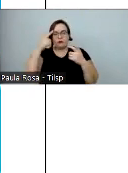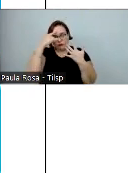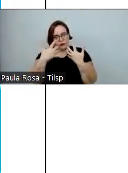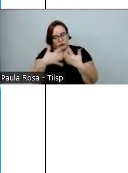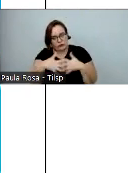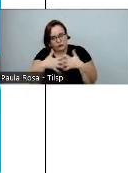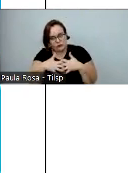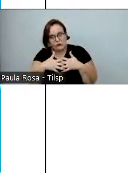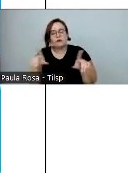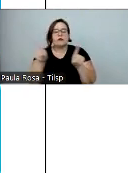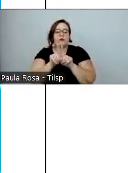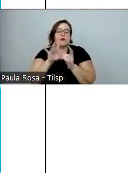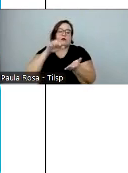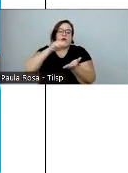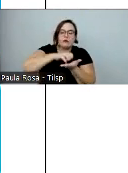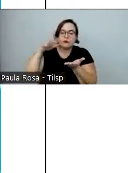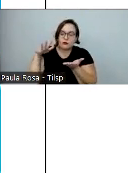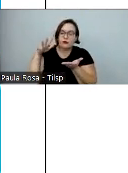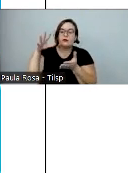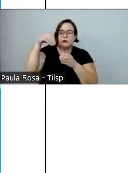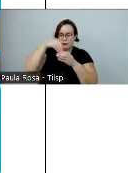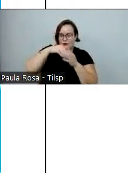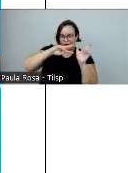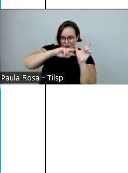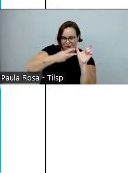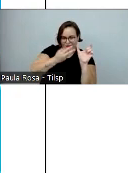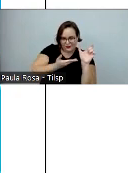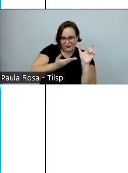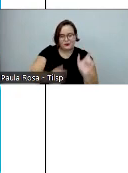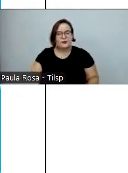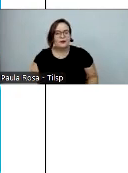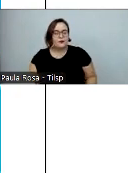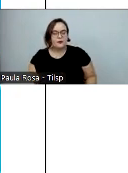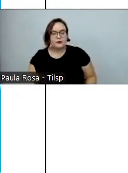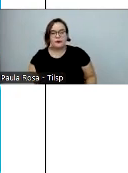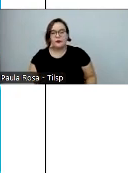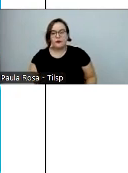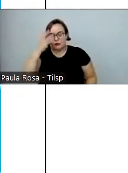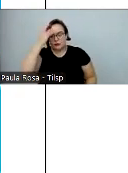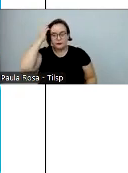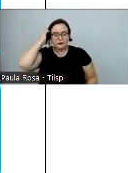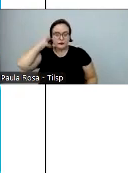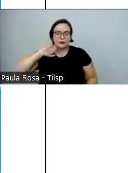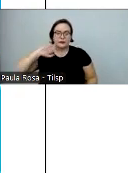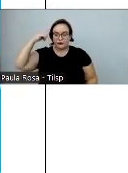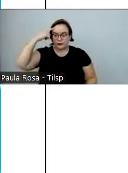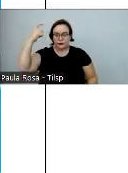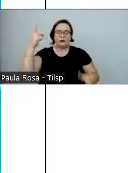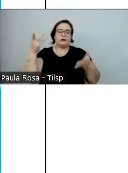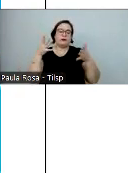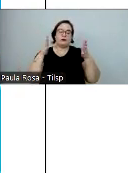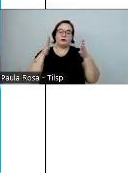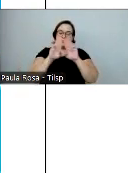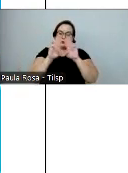e da própria descolonização dentro dessa definição a ideia de que os museus são acessíveis inclusivos